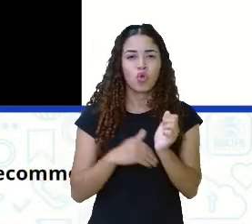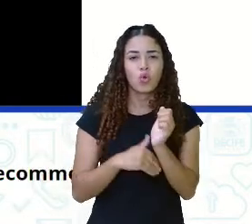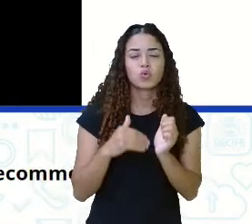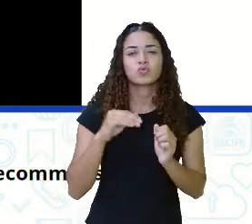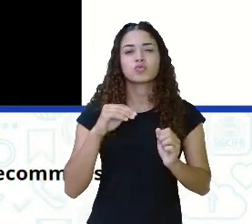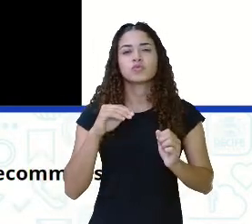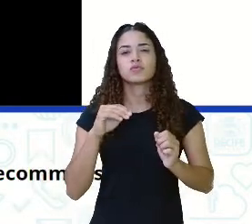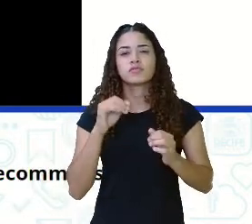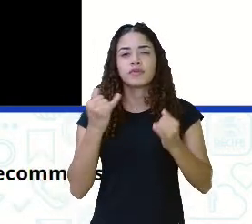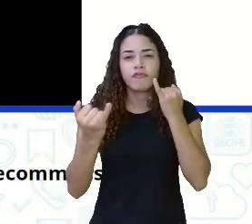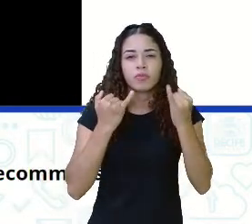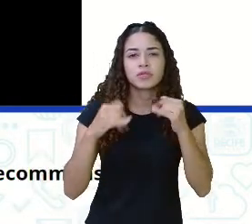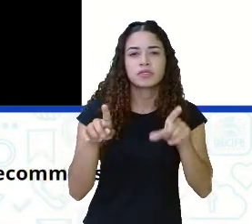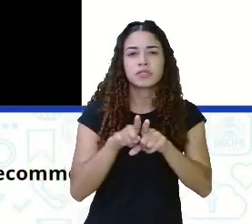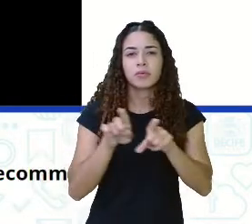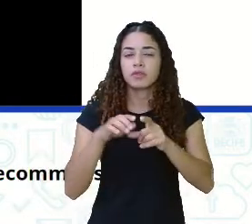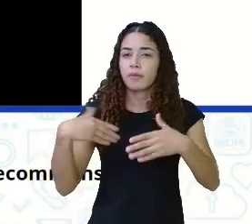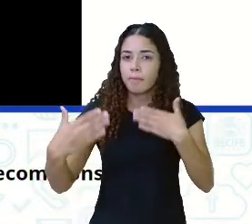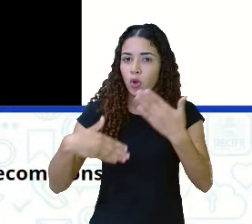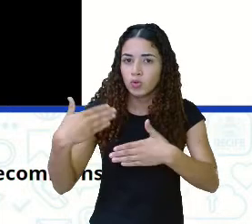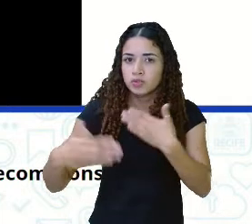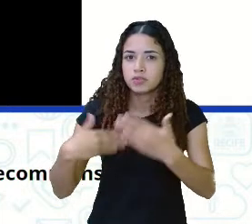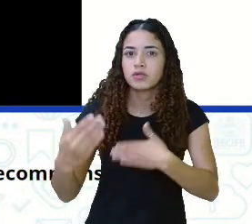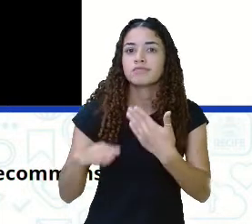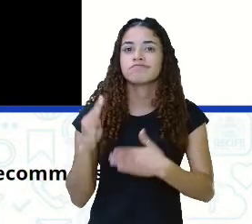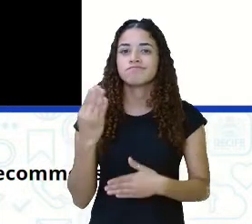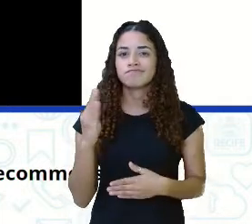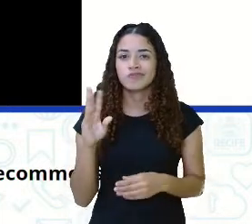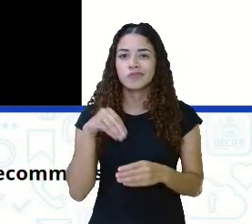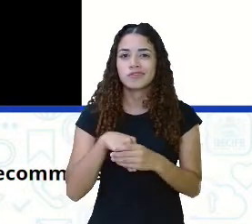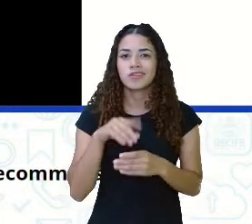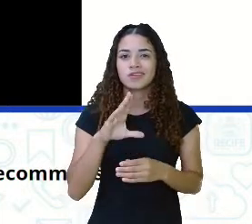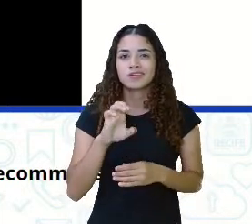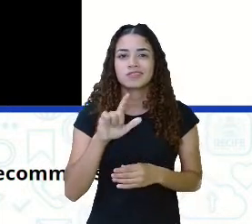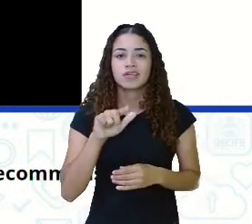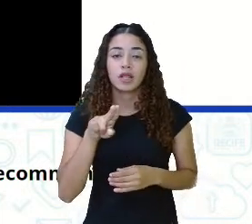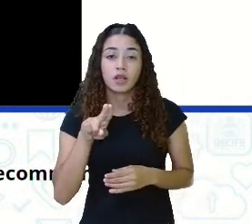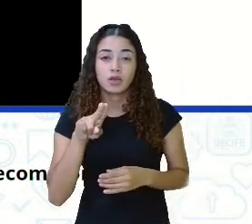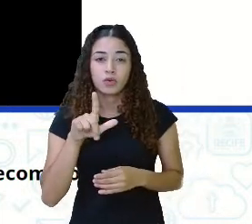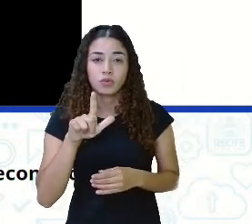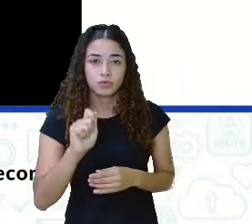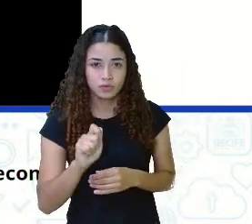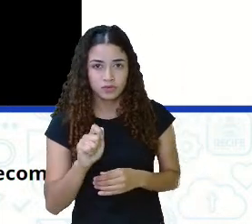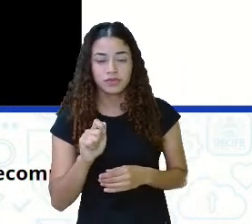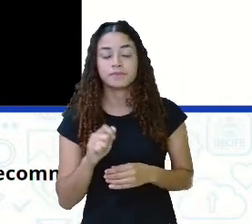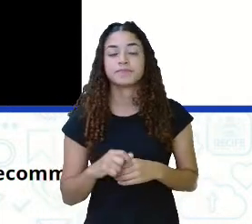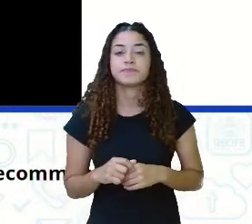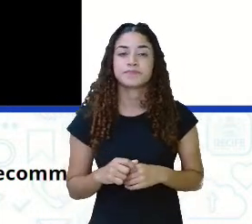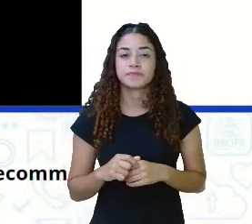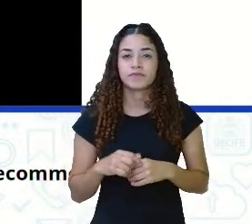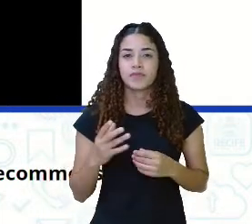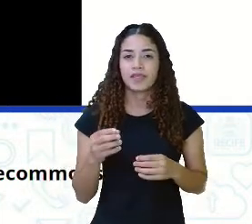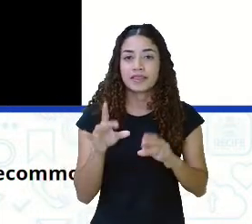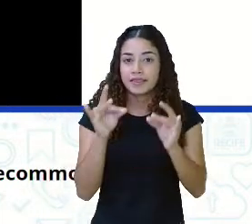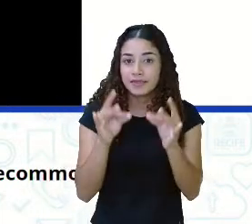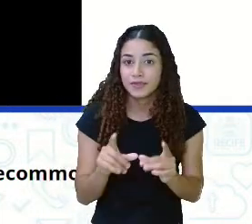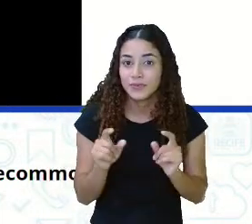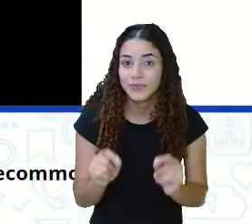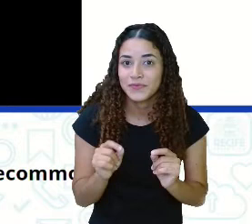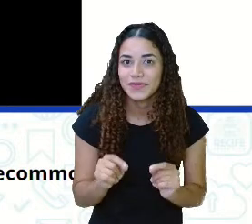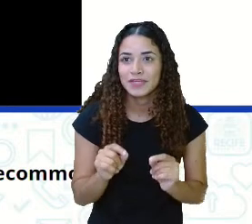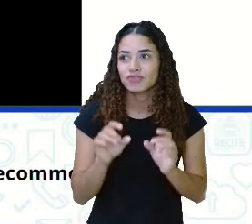processos bioquímicos que ocorrem nas células. Todas elas têm alguma forma de glicólise. E um detalhe, essas não são as únicas